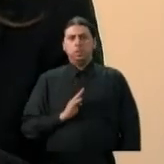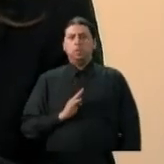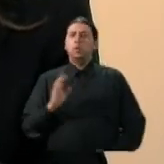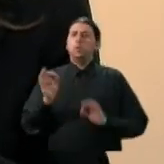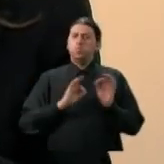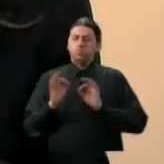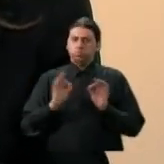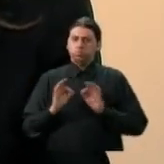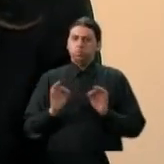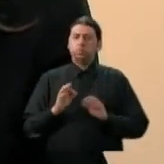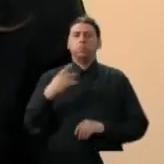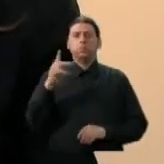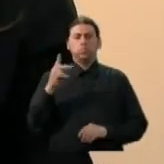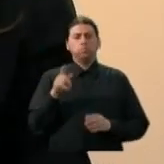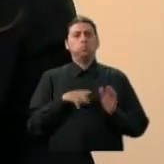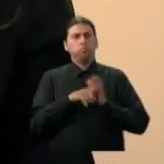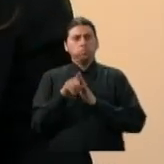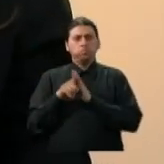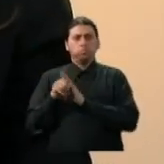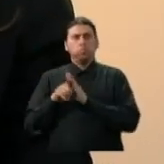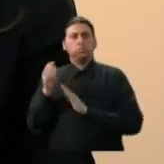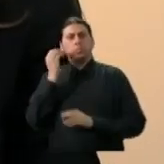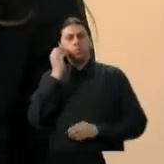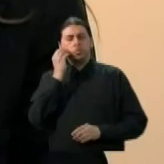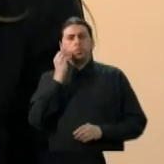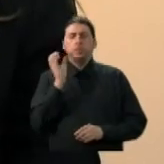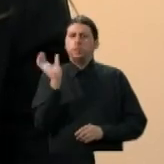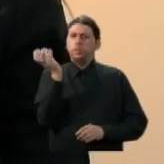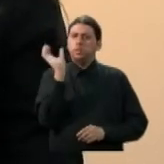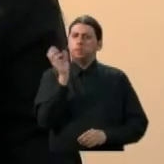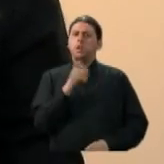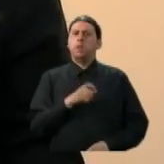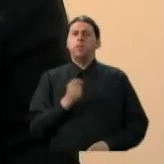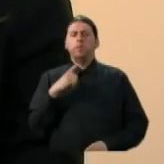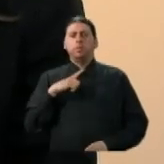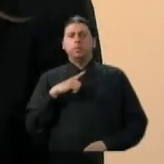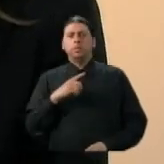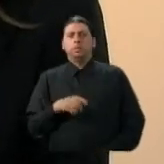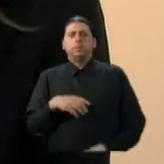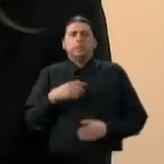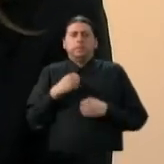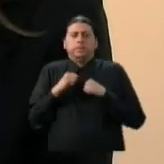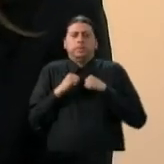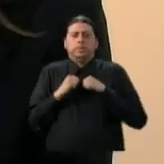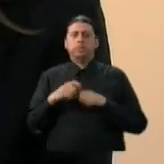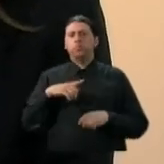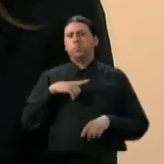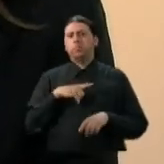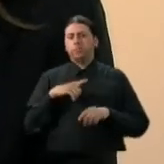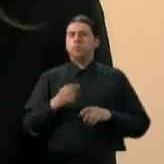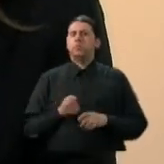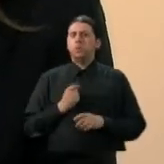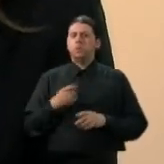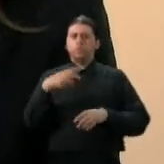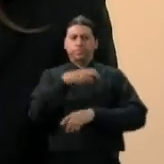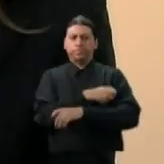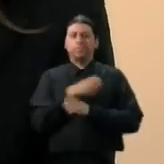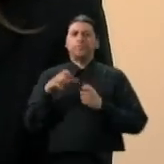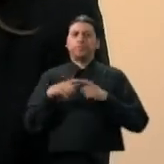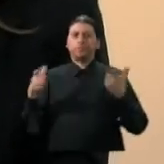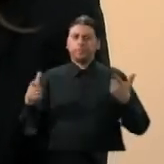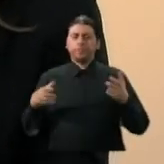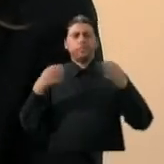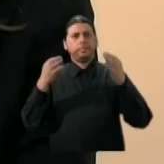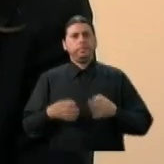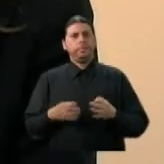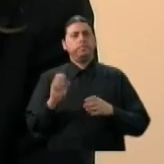fez essa avaliação assim, é o clima mais frio, então vai ter maior disponibilidade de vacinas. Então isso, com certeza,